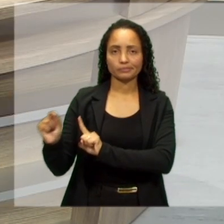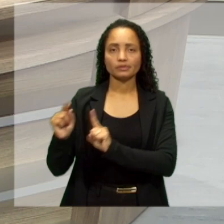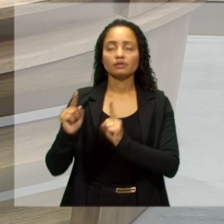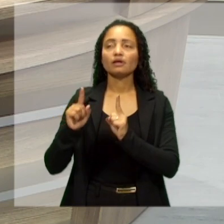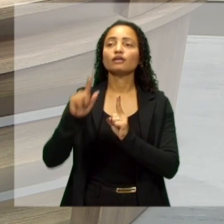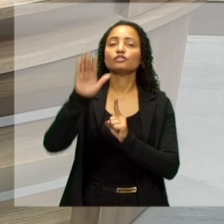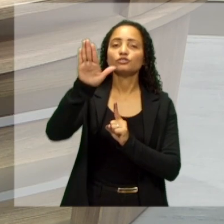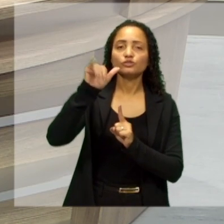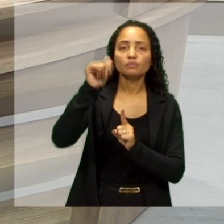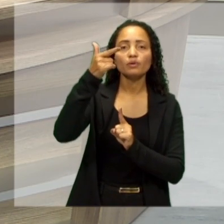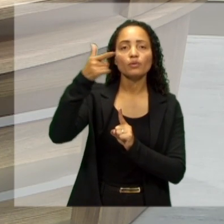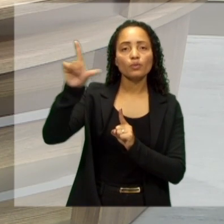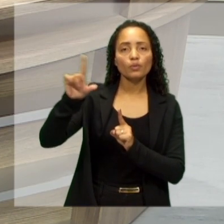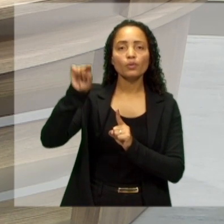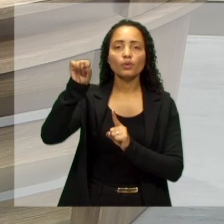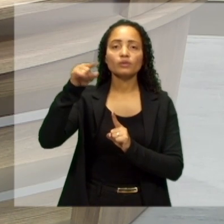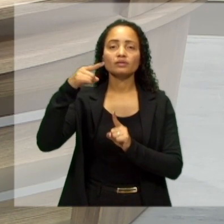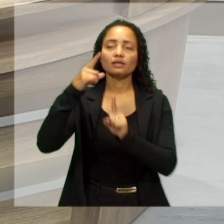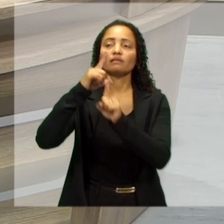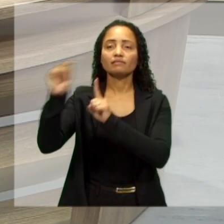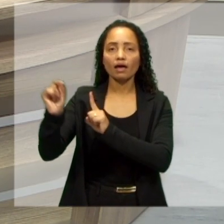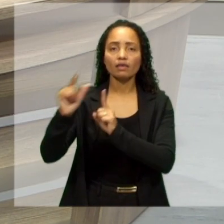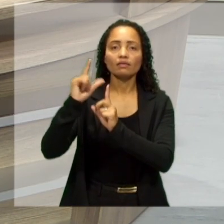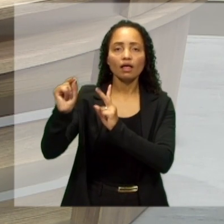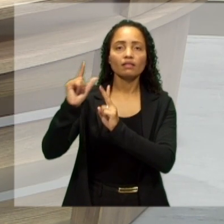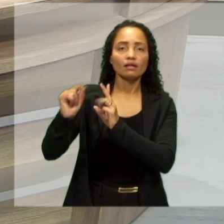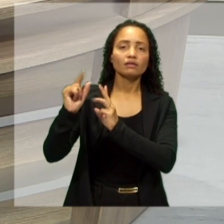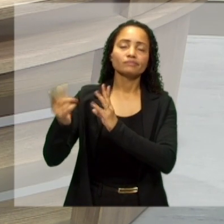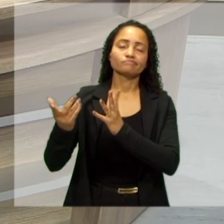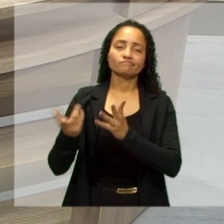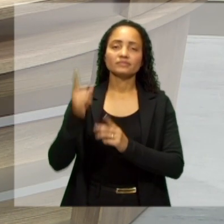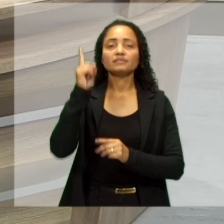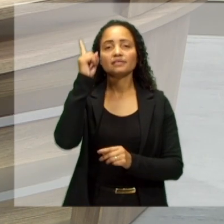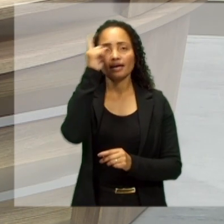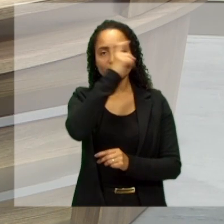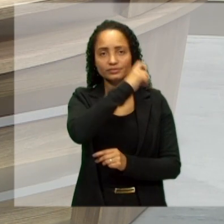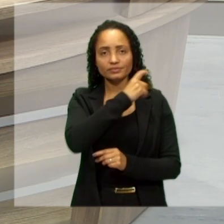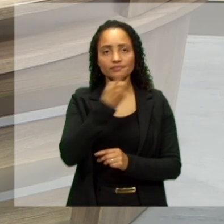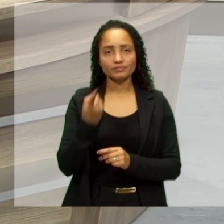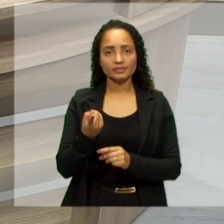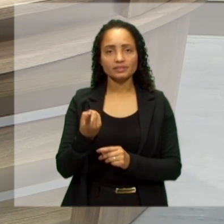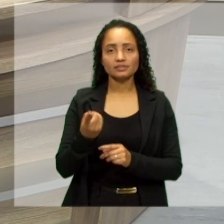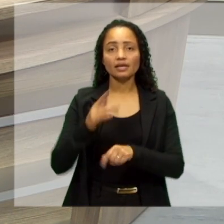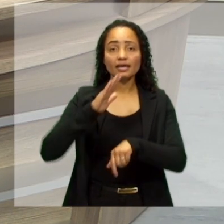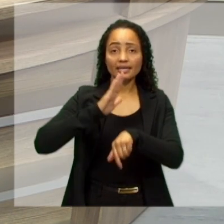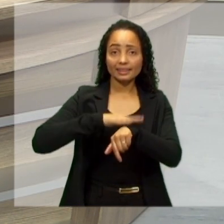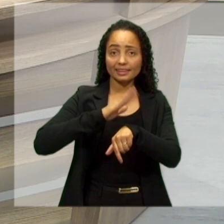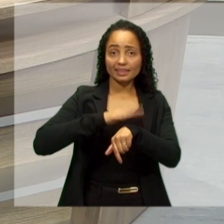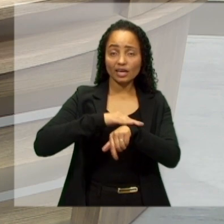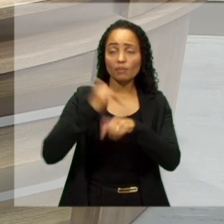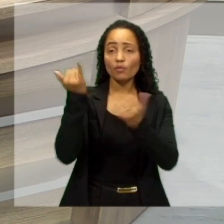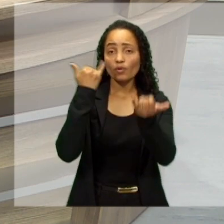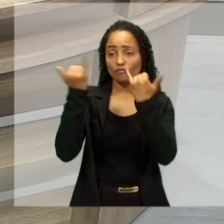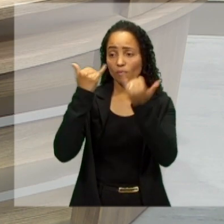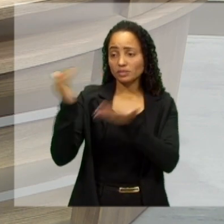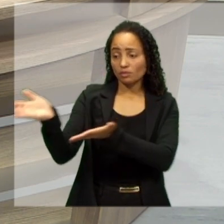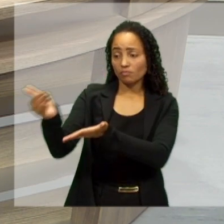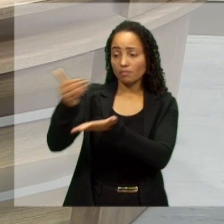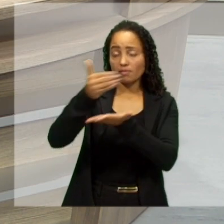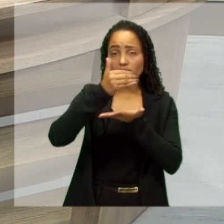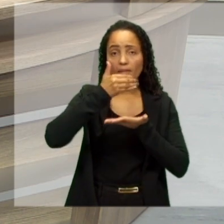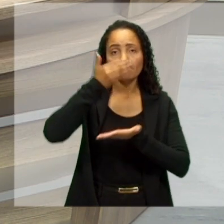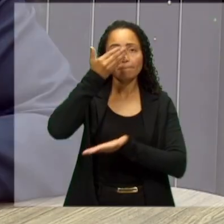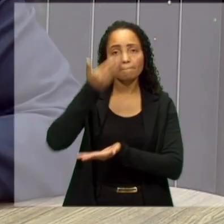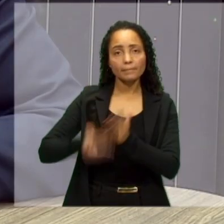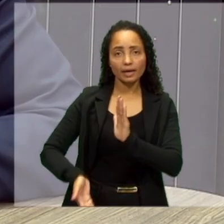um outro advogado que faz a audiência e sai do processo. E essa informação colhida durante o tempo, ela se perde. Na Defensoria Pública, ela